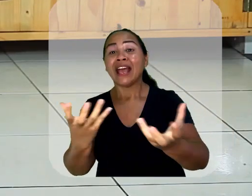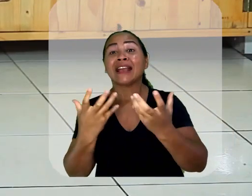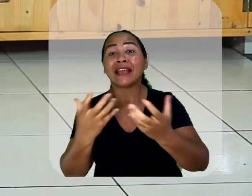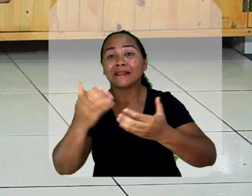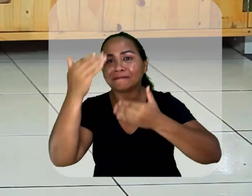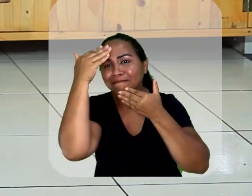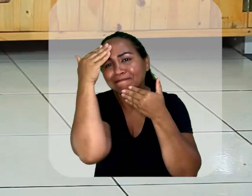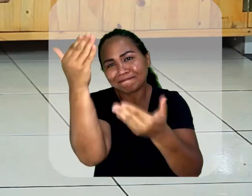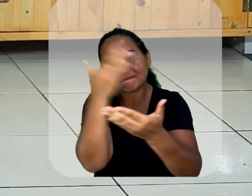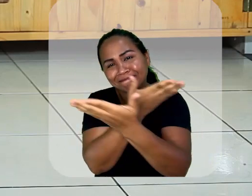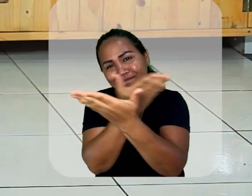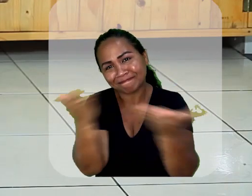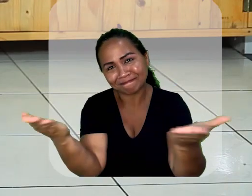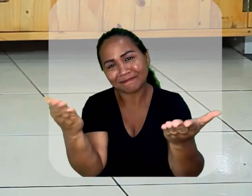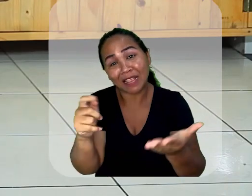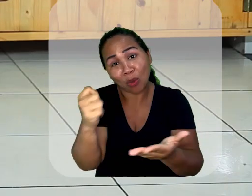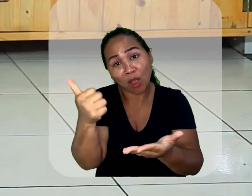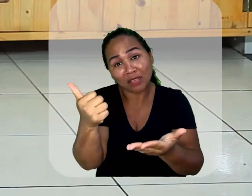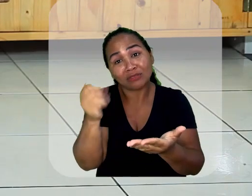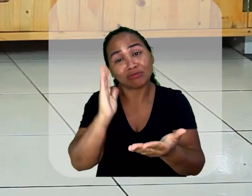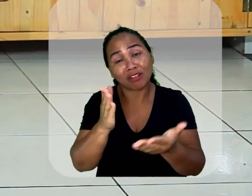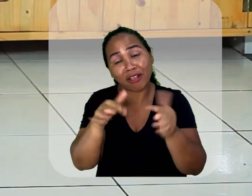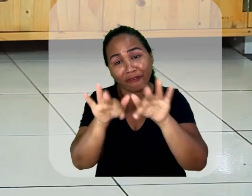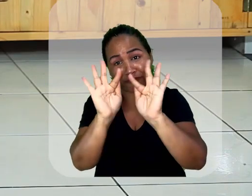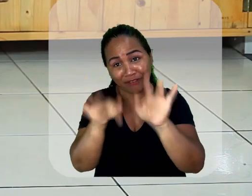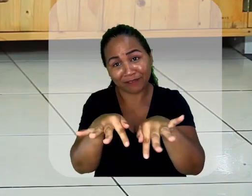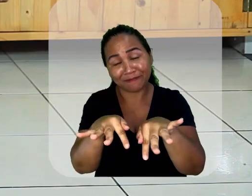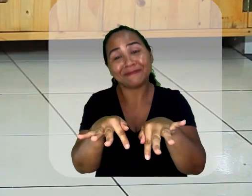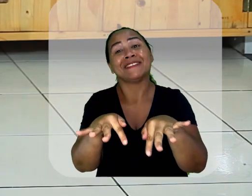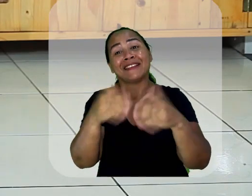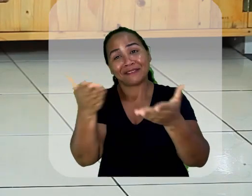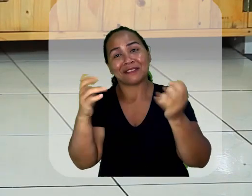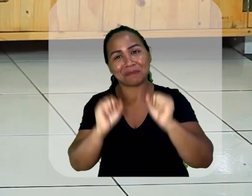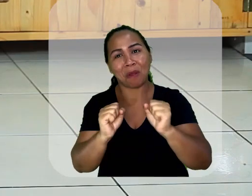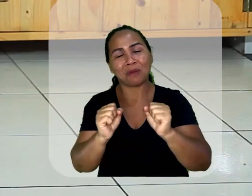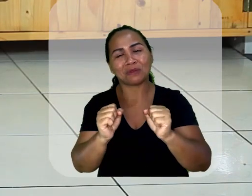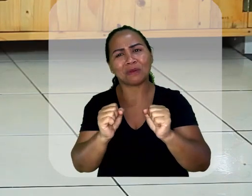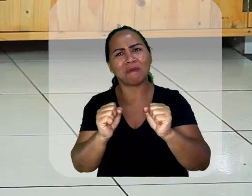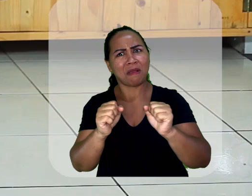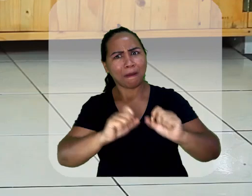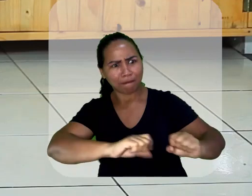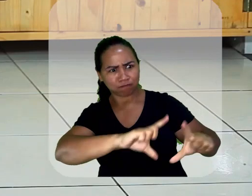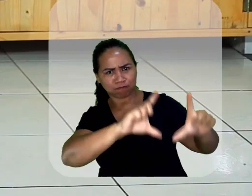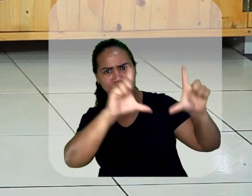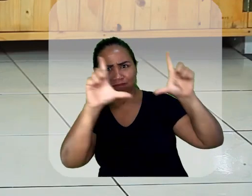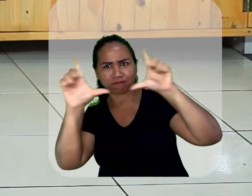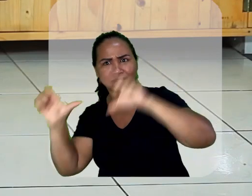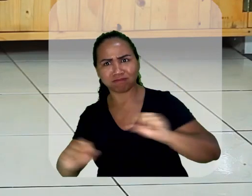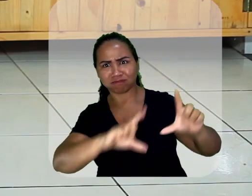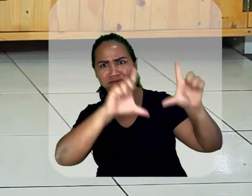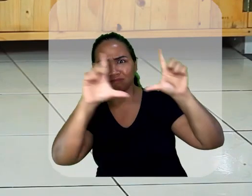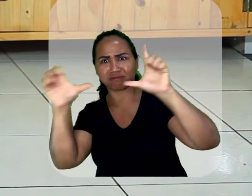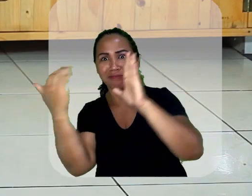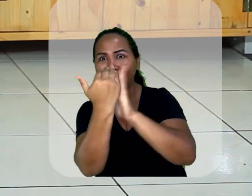agradecer a oportunidade de estar aqui com vocês. Espero que tenha sido gostoso, bom para vocês e que vocês possam acompanhar toda a programação da BDD